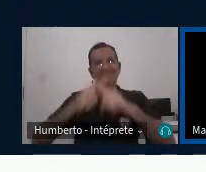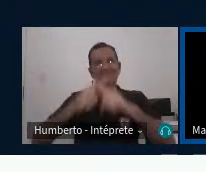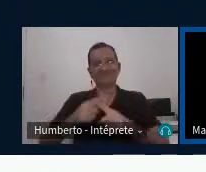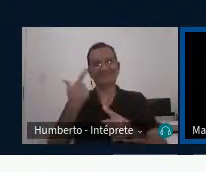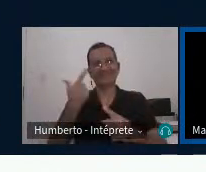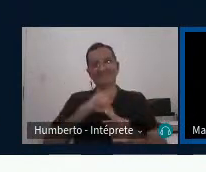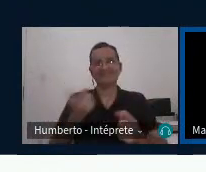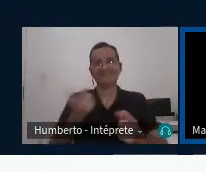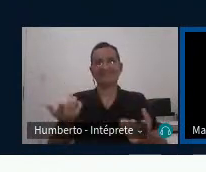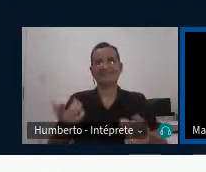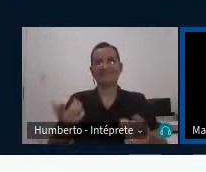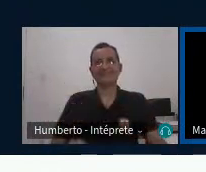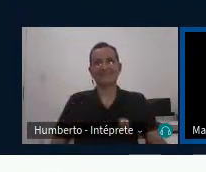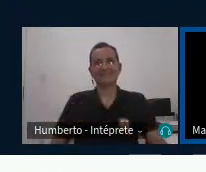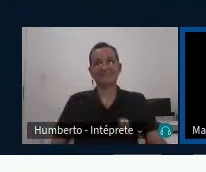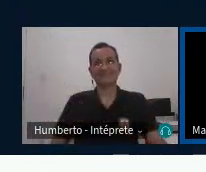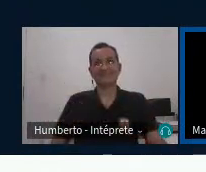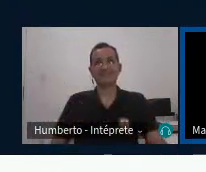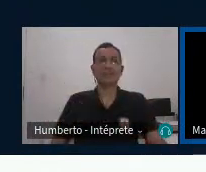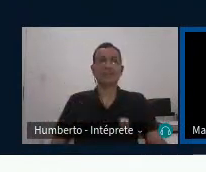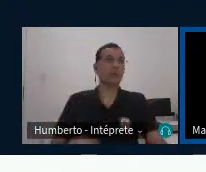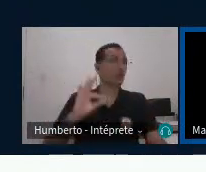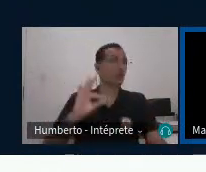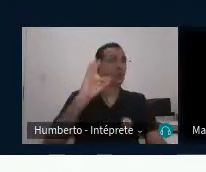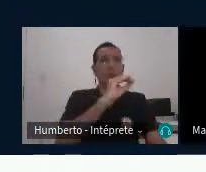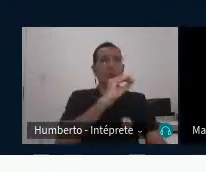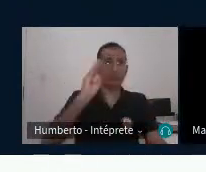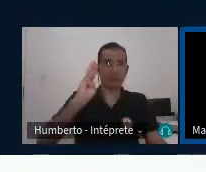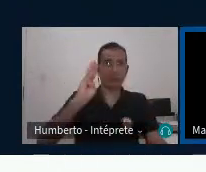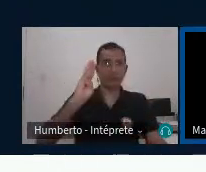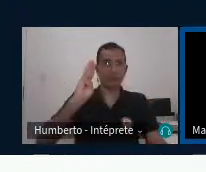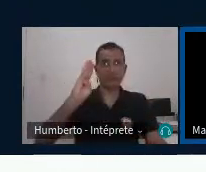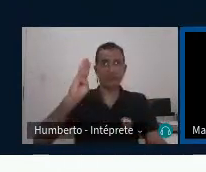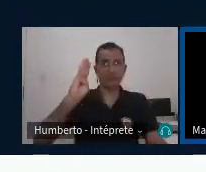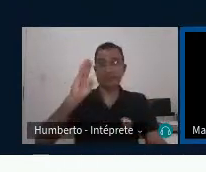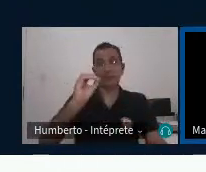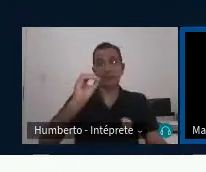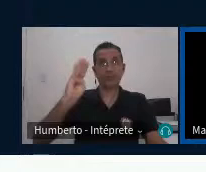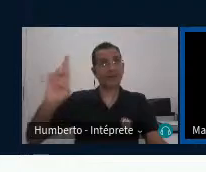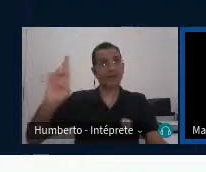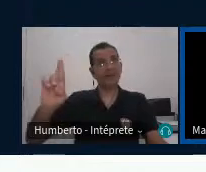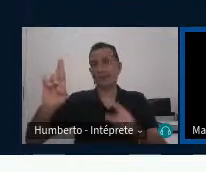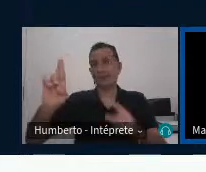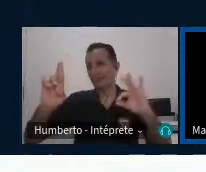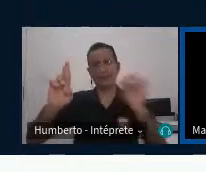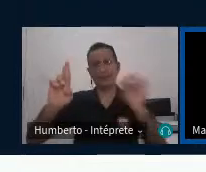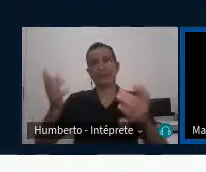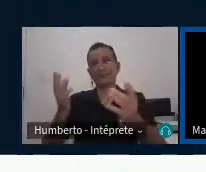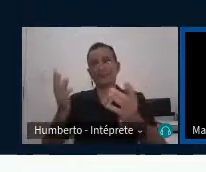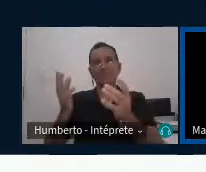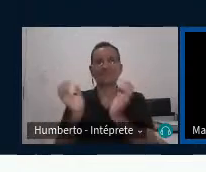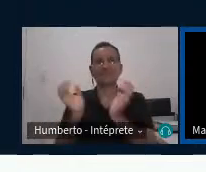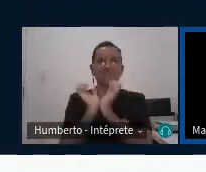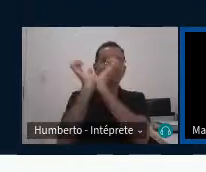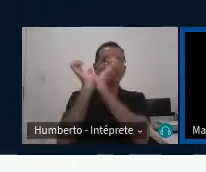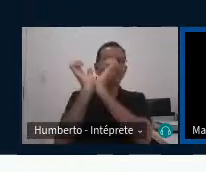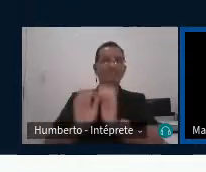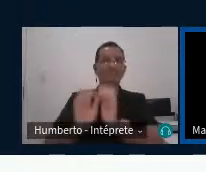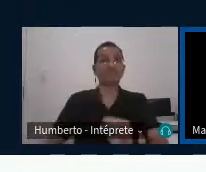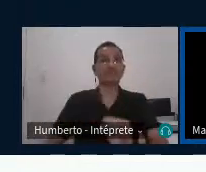todo mundo que competisse na OBR fosse vencedor. Mas, para mim, o principal é que todo mundo que vai para a